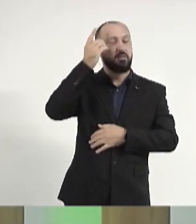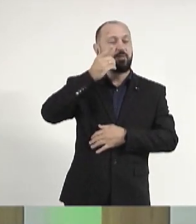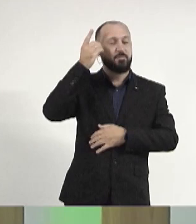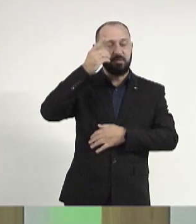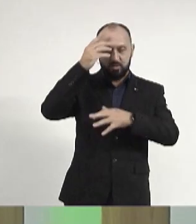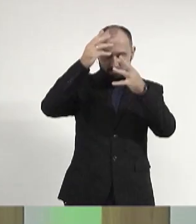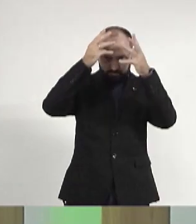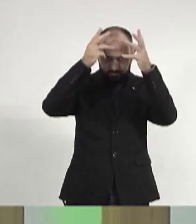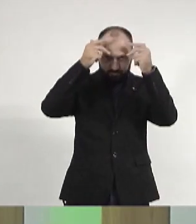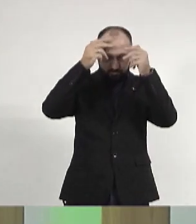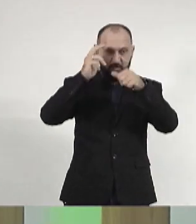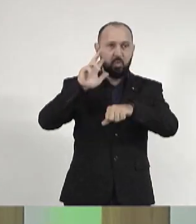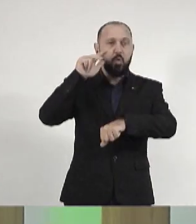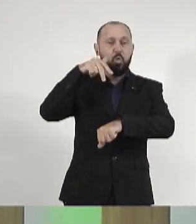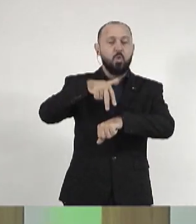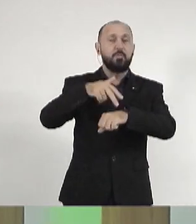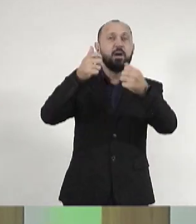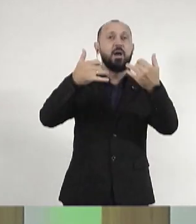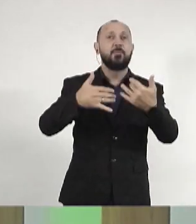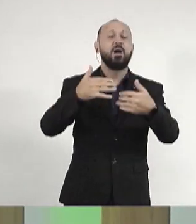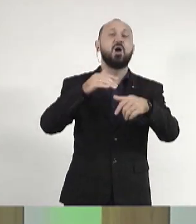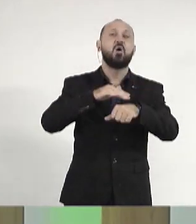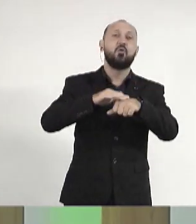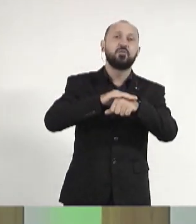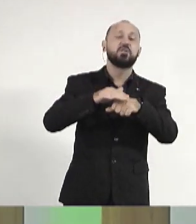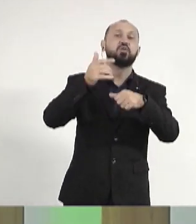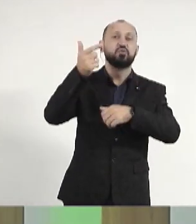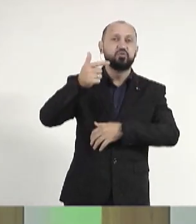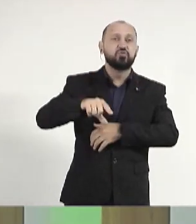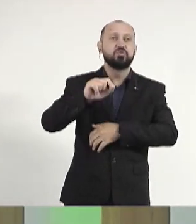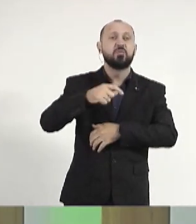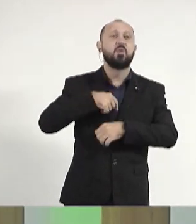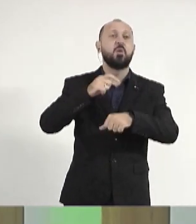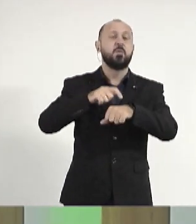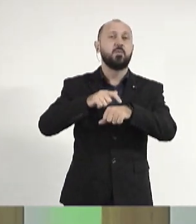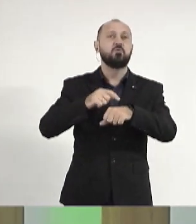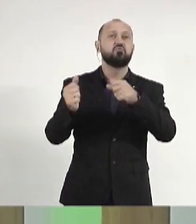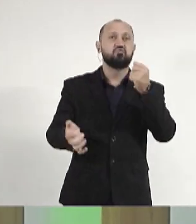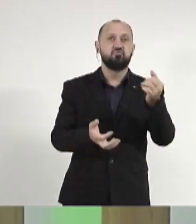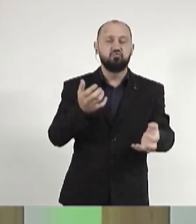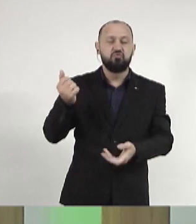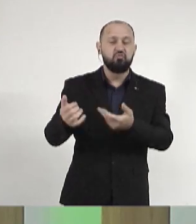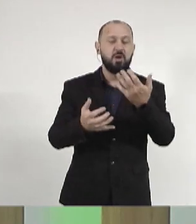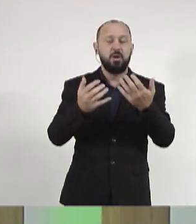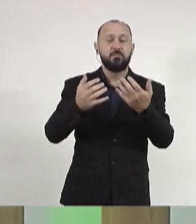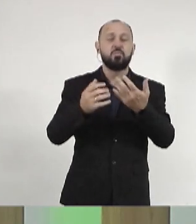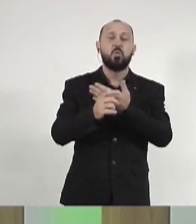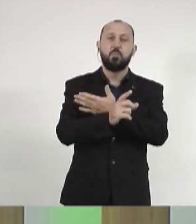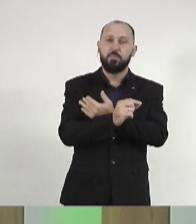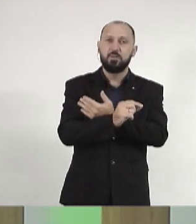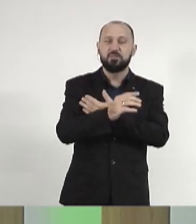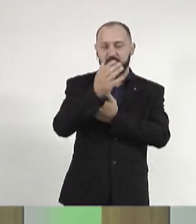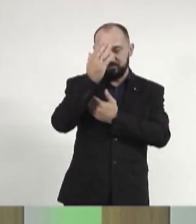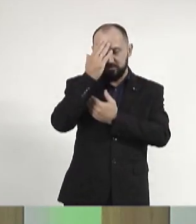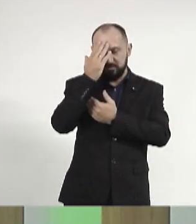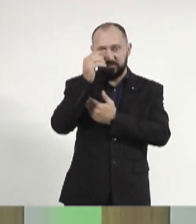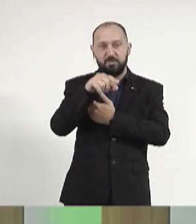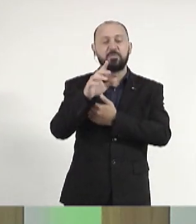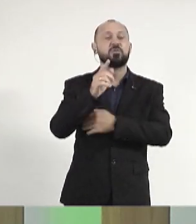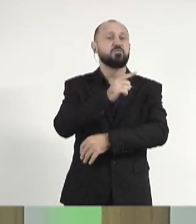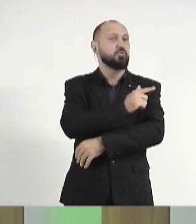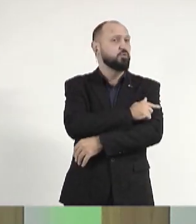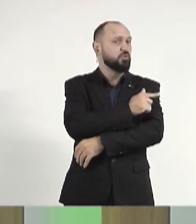Duarte, ele usou a tribuna hoje para falar mais uma vez sobre a situação das queimadas no Pantanal. A gente sabe que ele é oriundo, foi